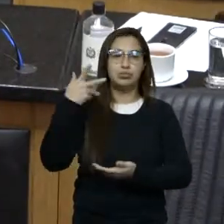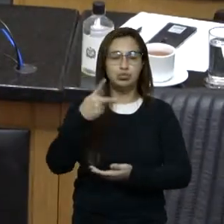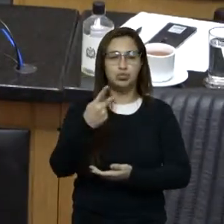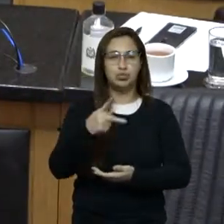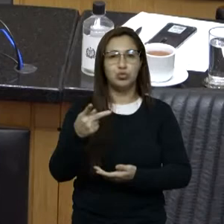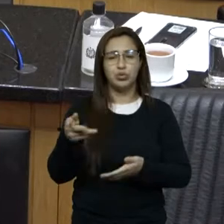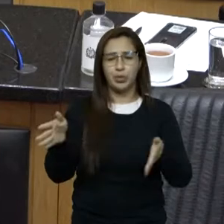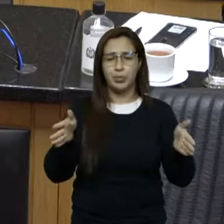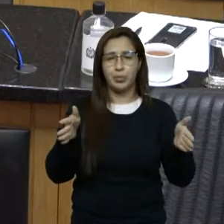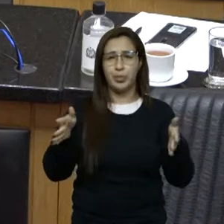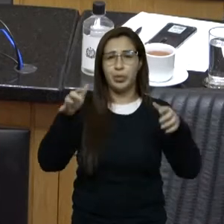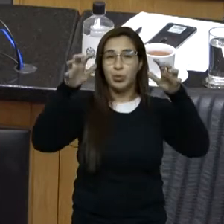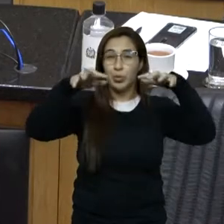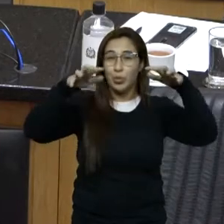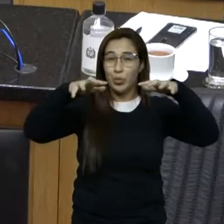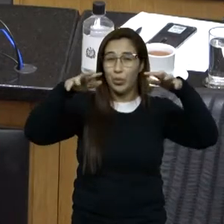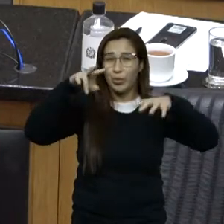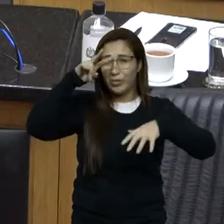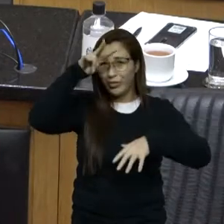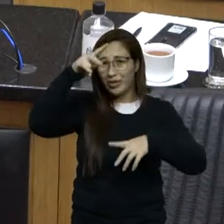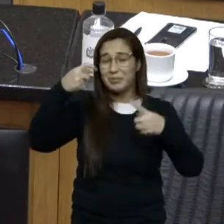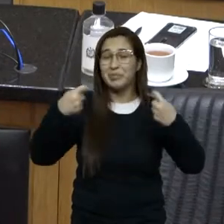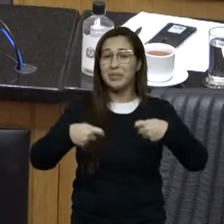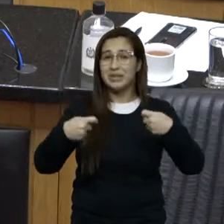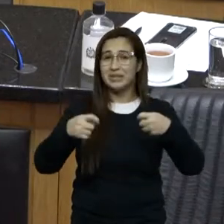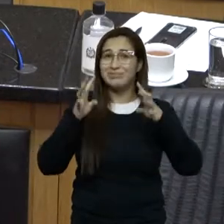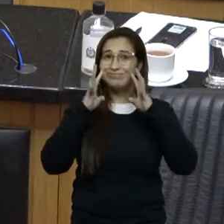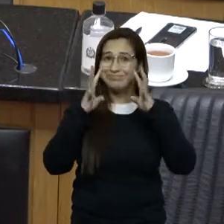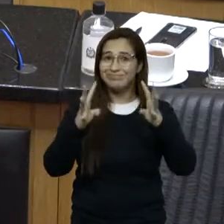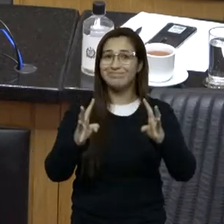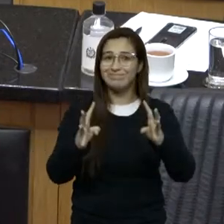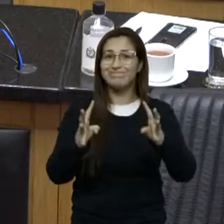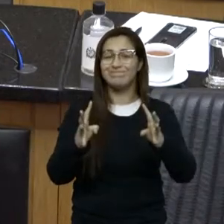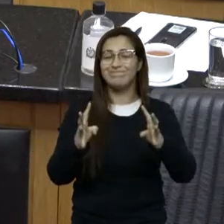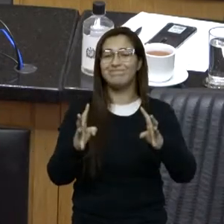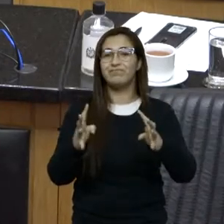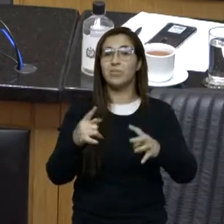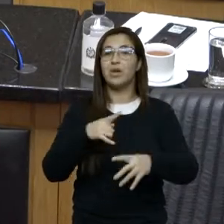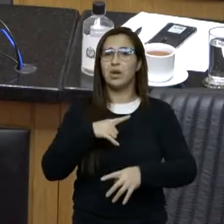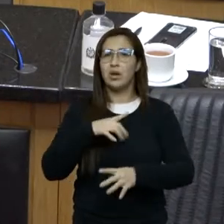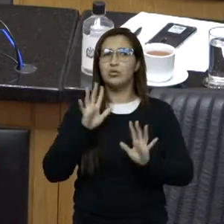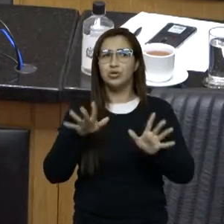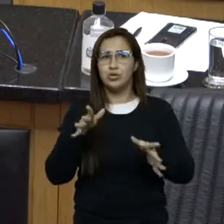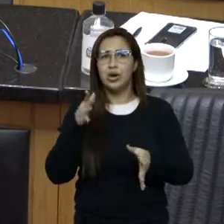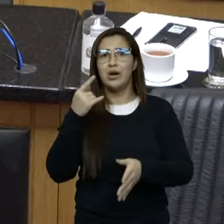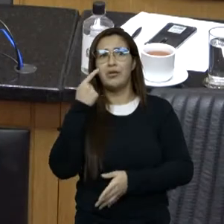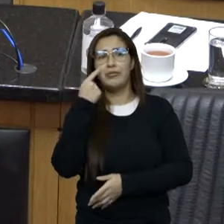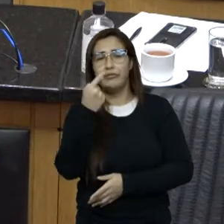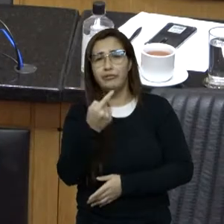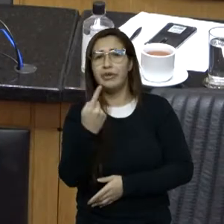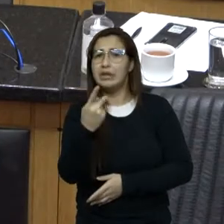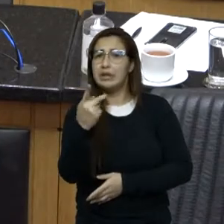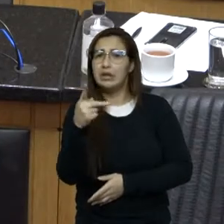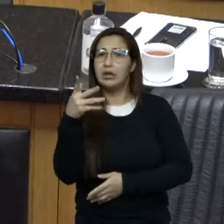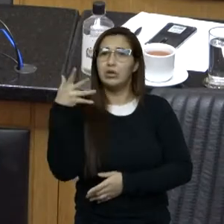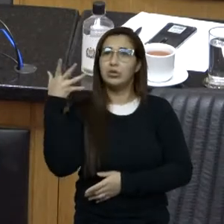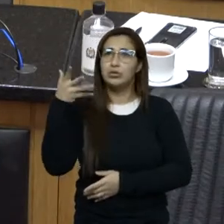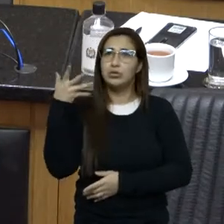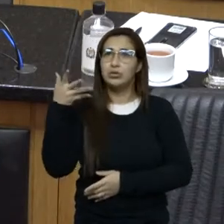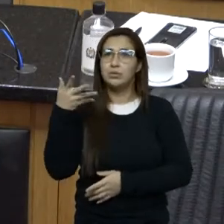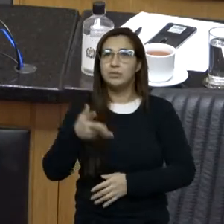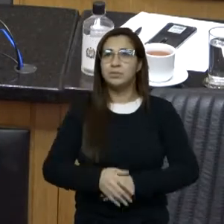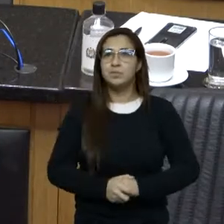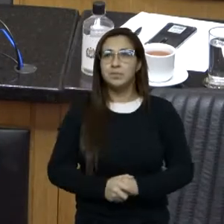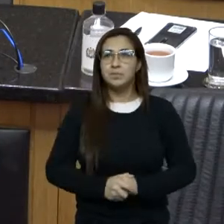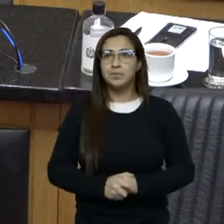aí na época das chuvas mesmo é necessário atenção reforçar que sou testemunha do seu discurso o senhor não é